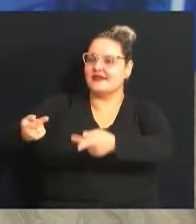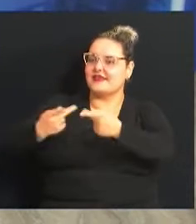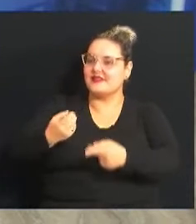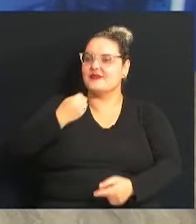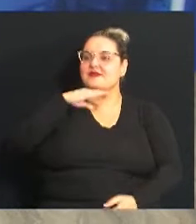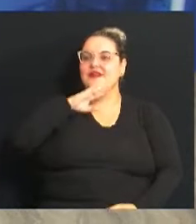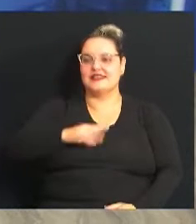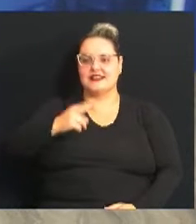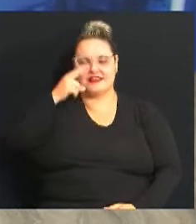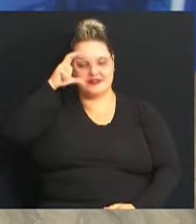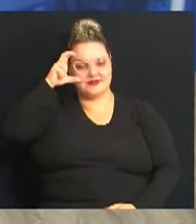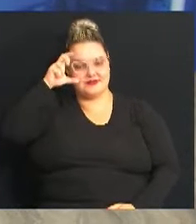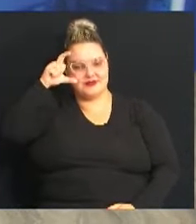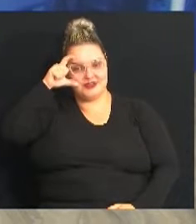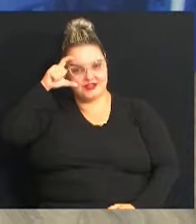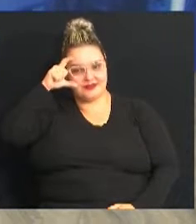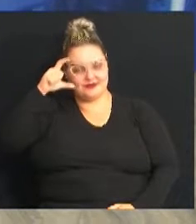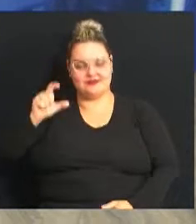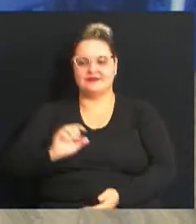Michel.